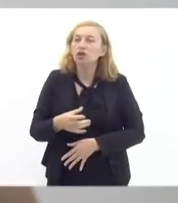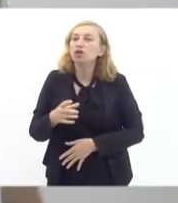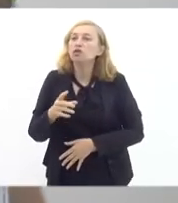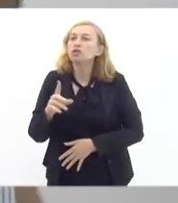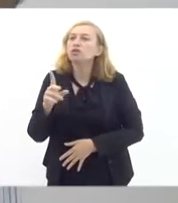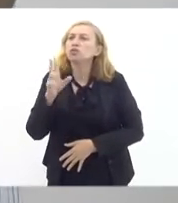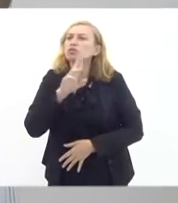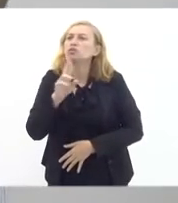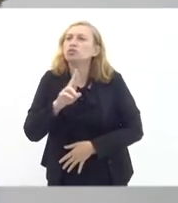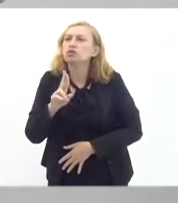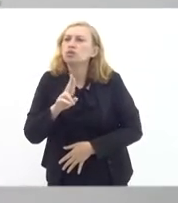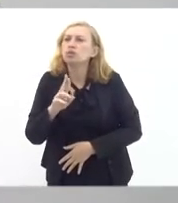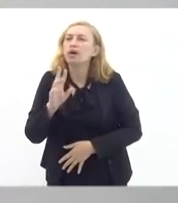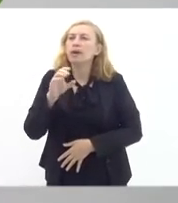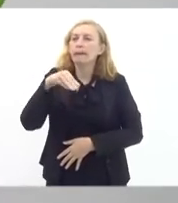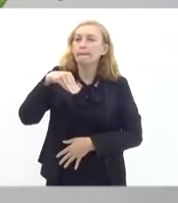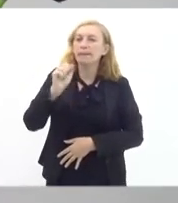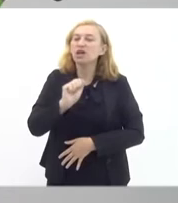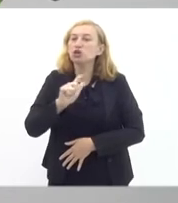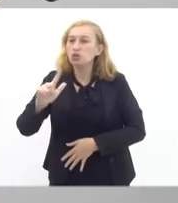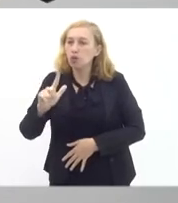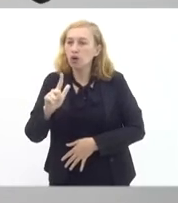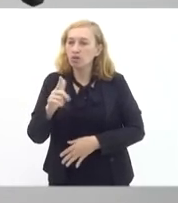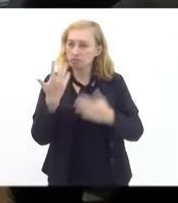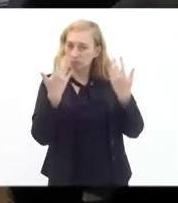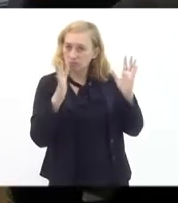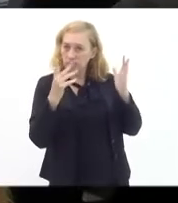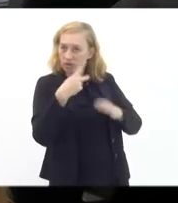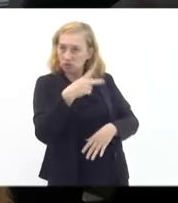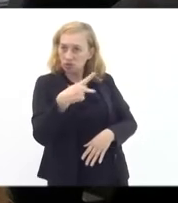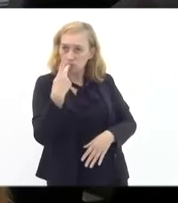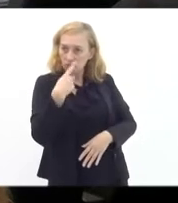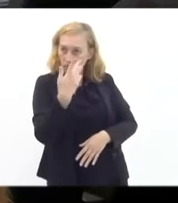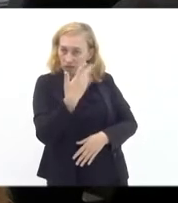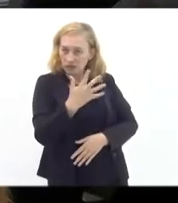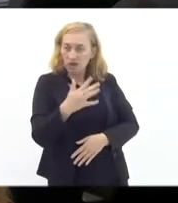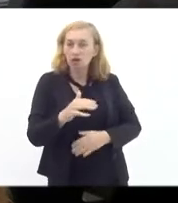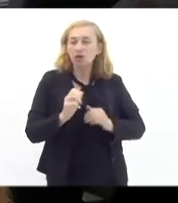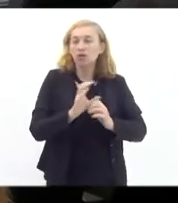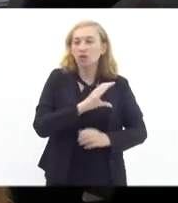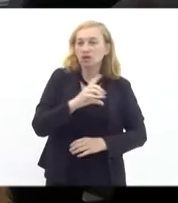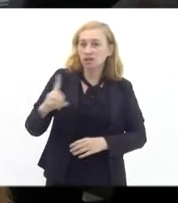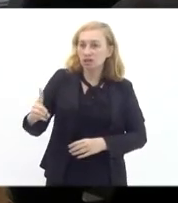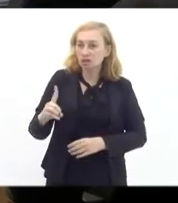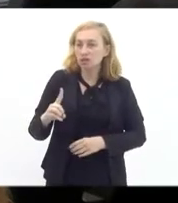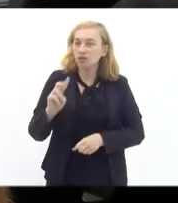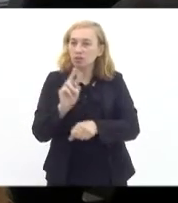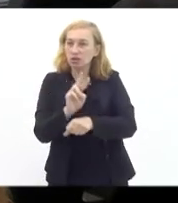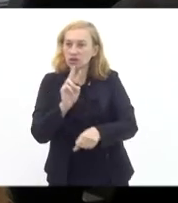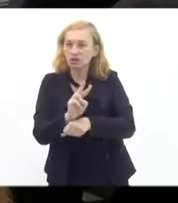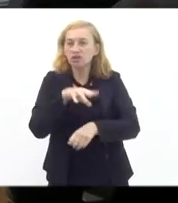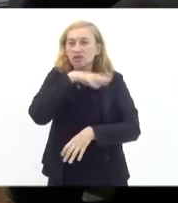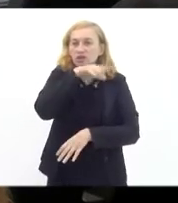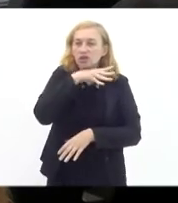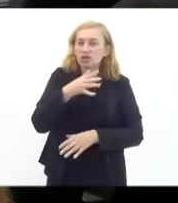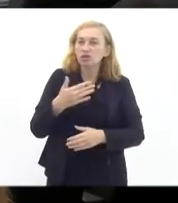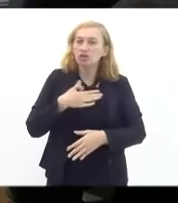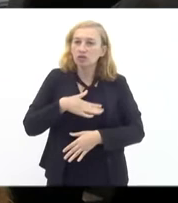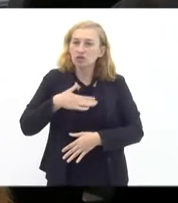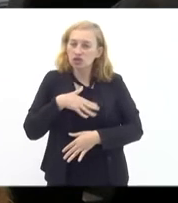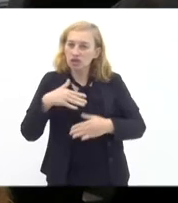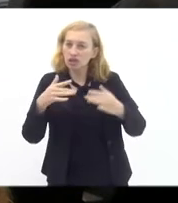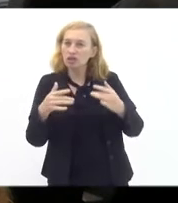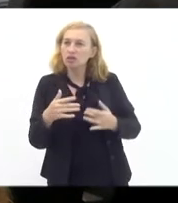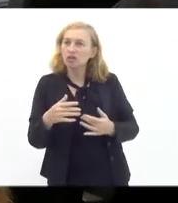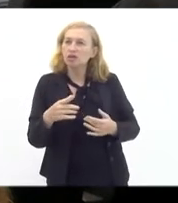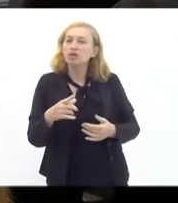Manuel. Manuel, primeiro quero parabenizar o senhor pela fala do senhor, dizer que como coordenador de proteção animal em Maricá, eu gostaria muito de estreitar esse contato, ainda